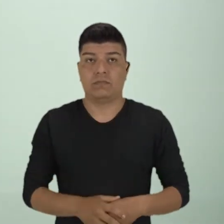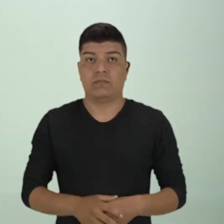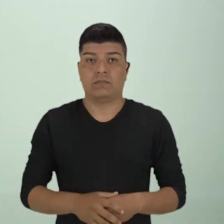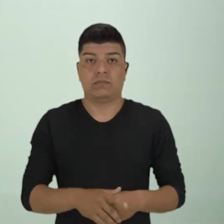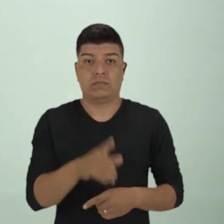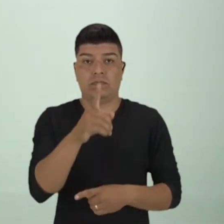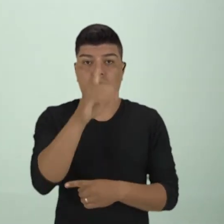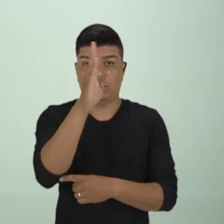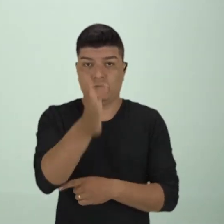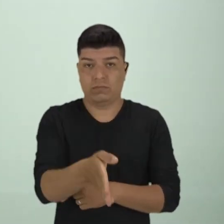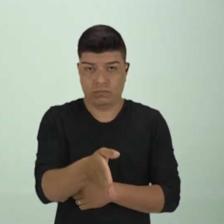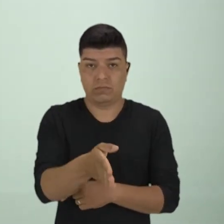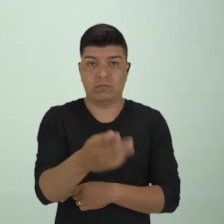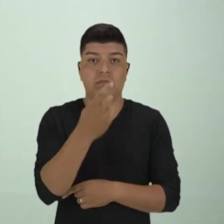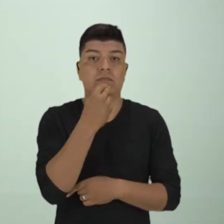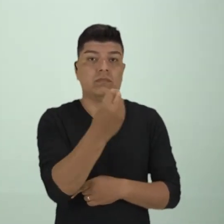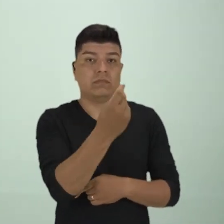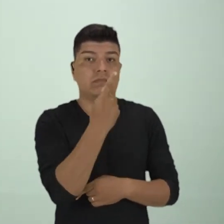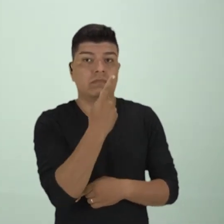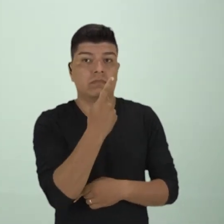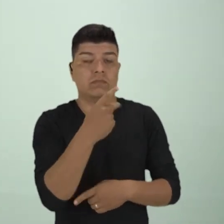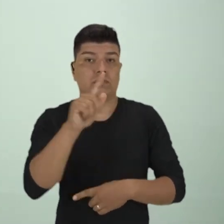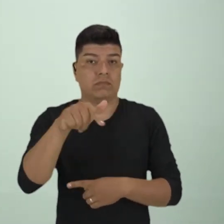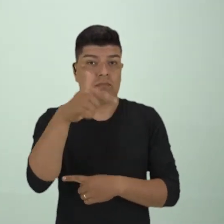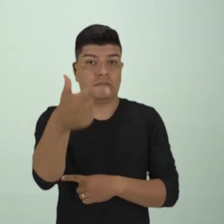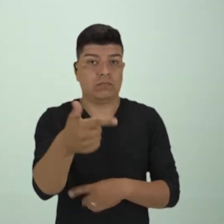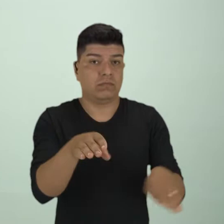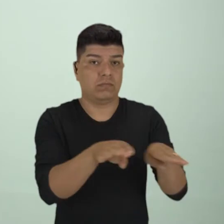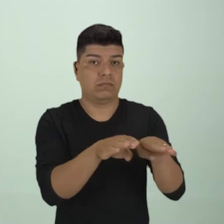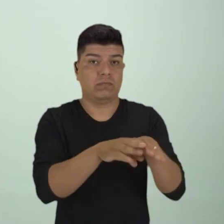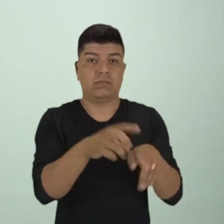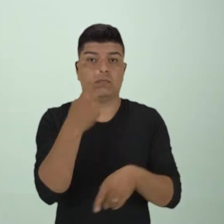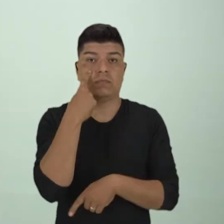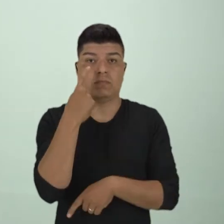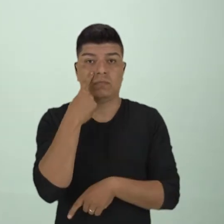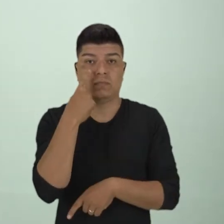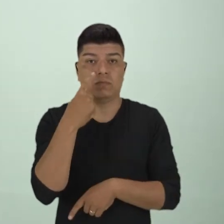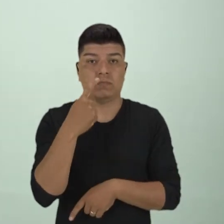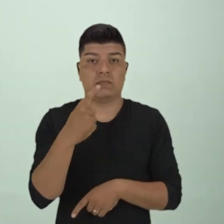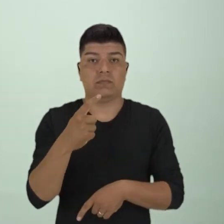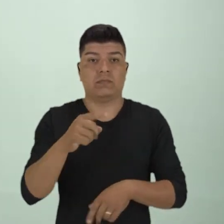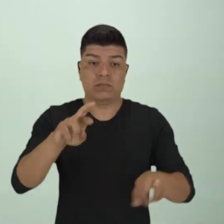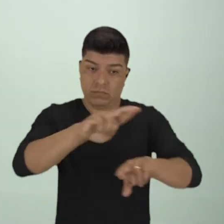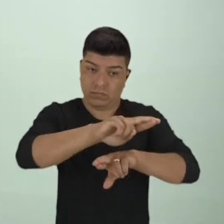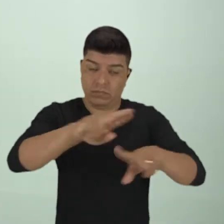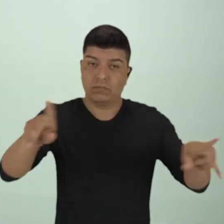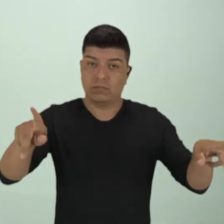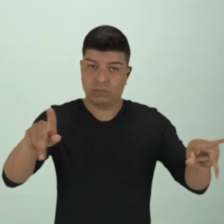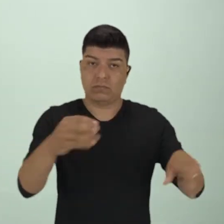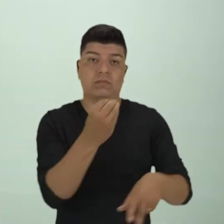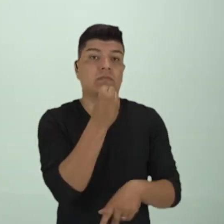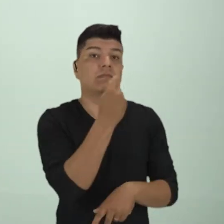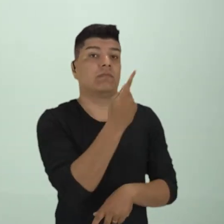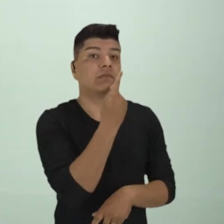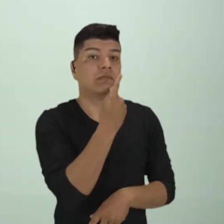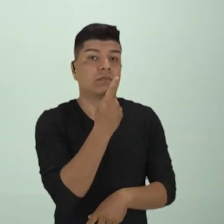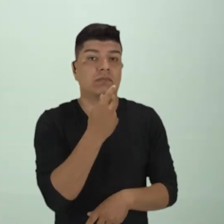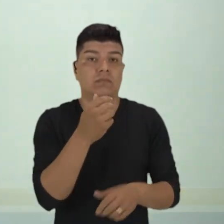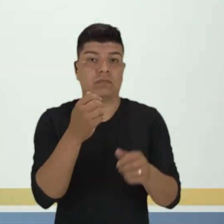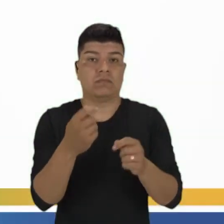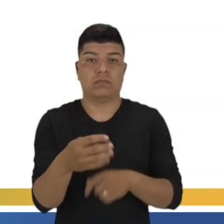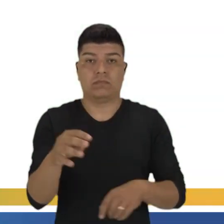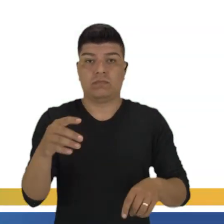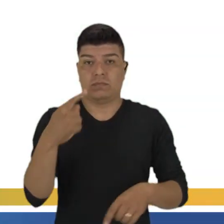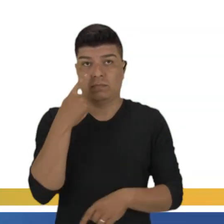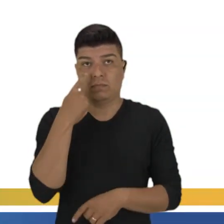grandeza diretamente proporcional e, em seguida, veremos a grandeza inversamente proporcional. Acompanhe comigo